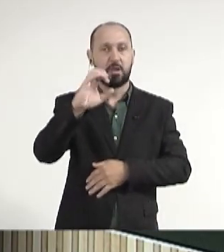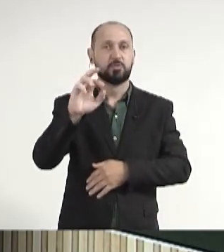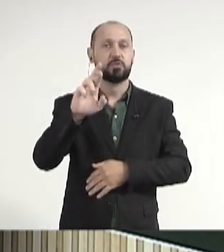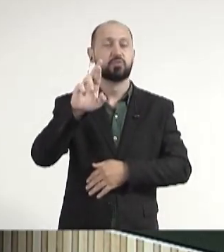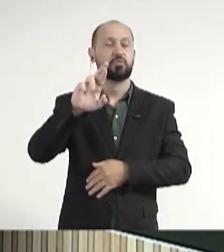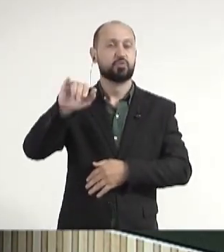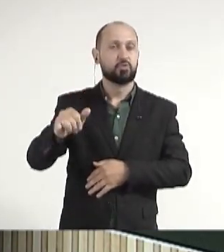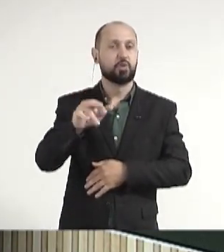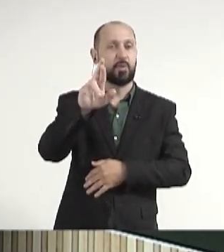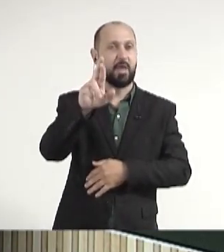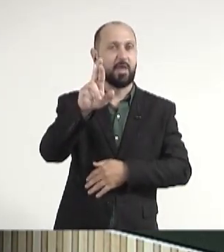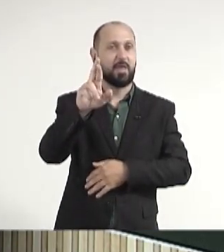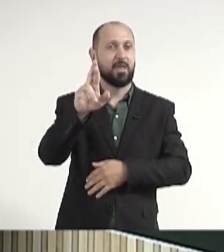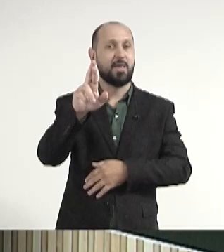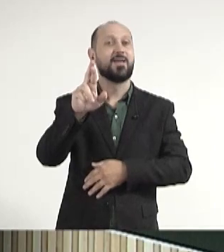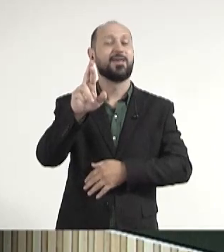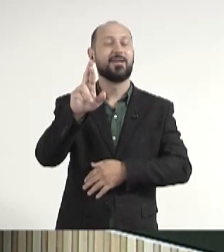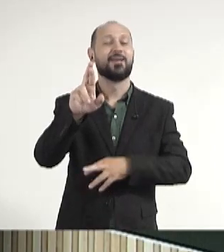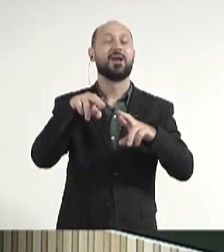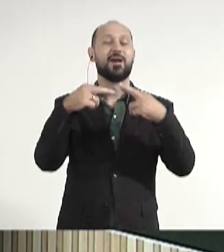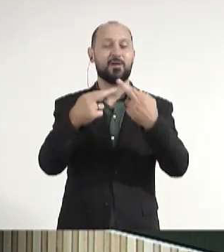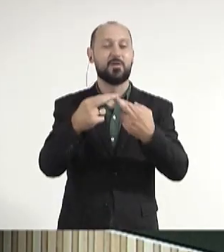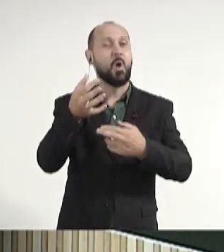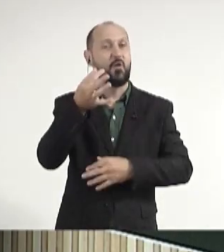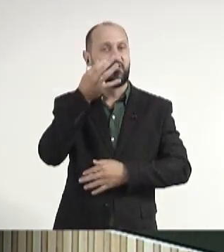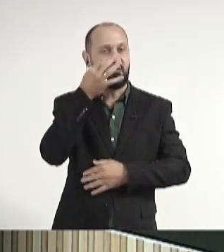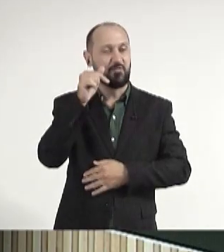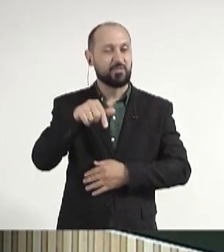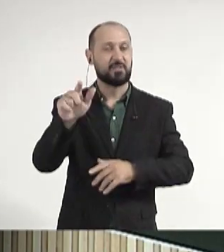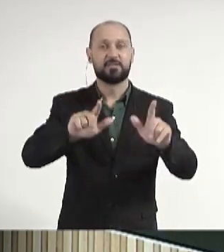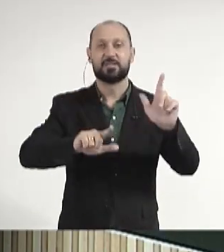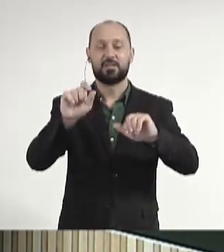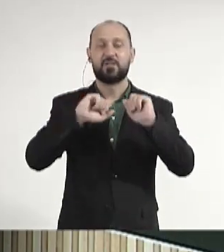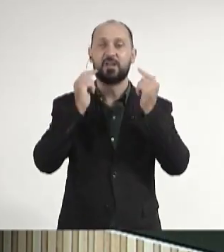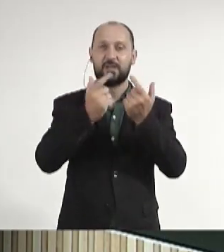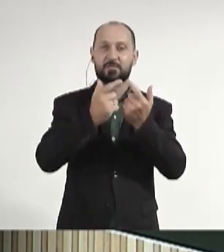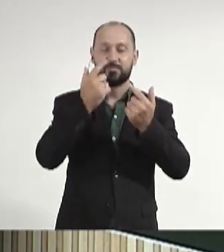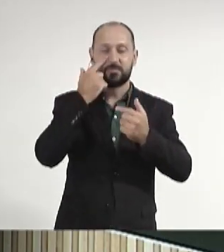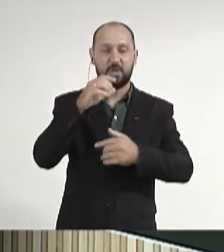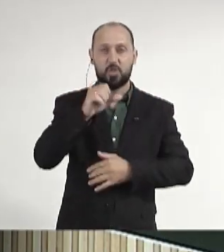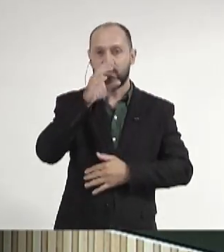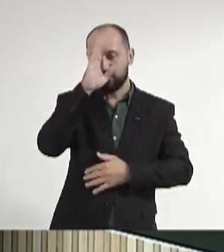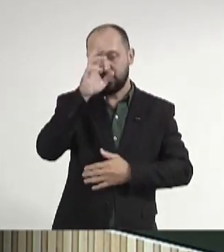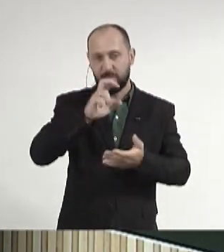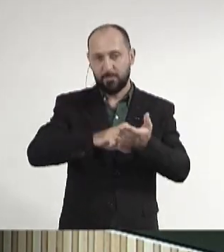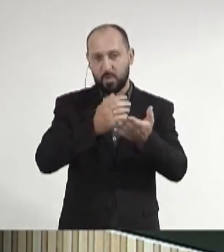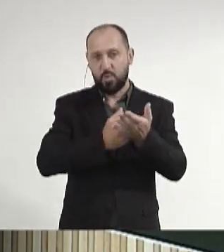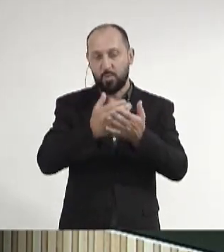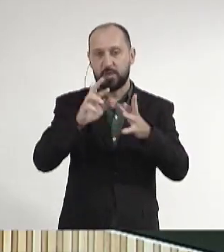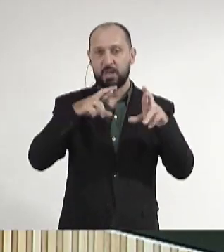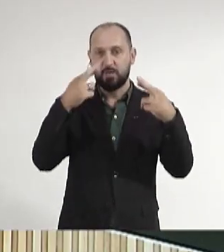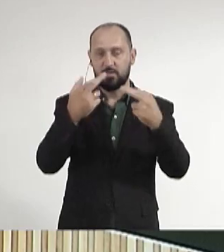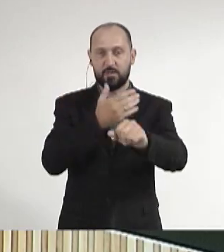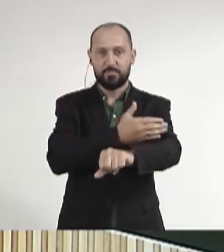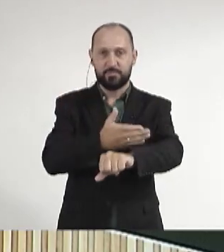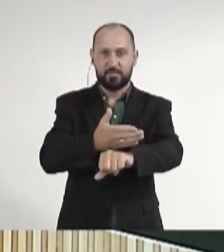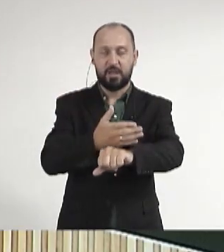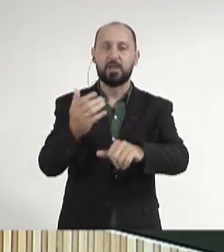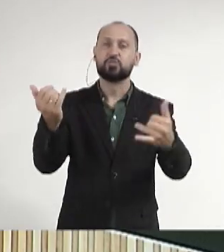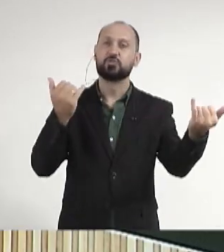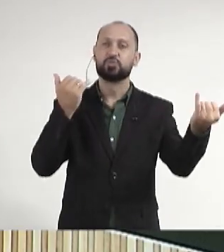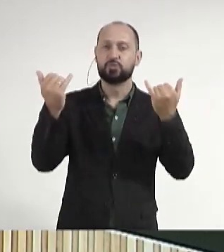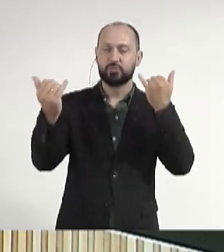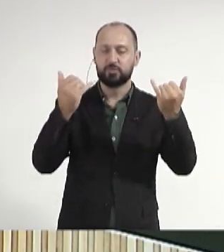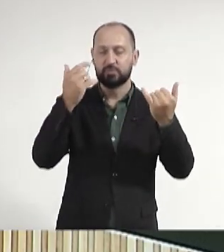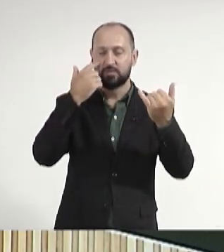de Constituição, Justiça e Redação também ao vivo aqui na TV Lemes. E às 9 horas da manhã, a sessão plenária. Outras